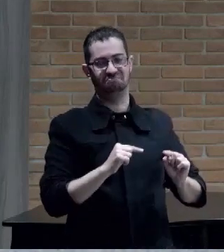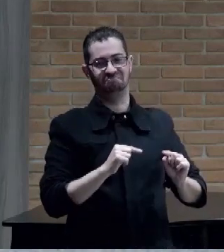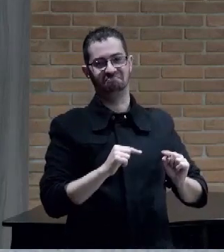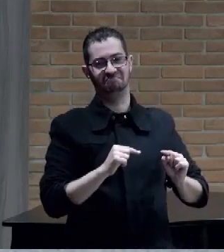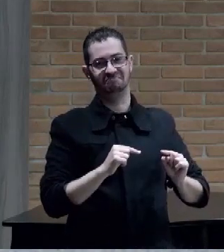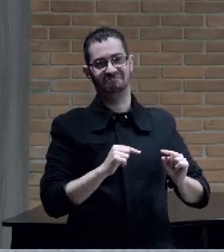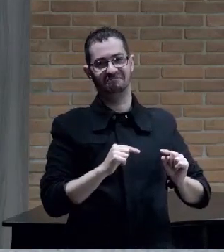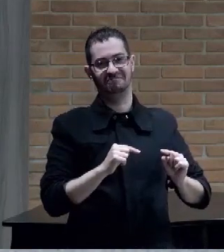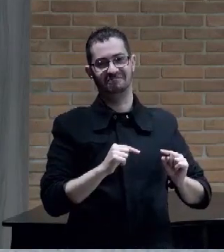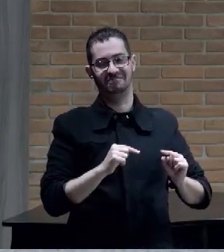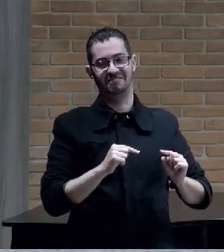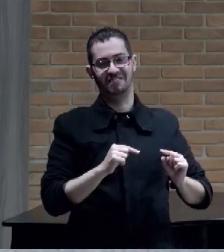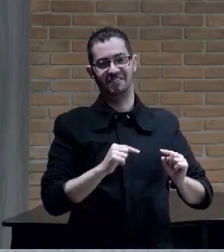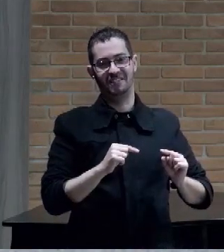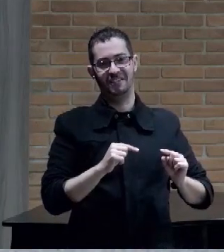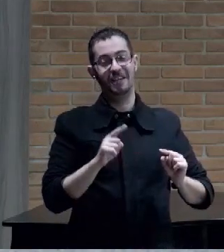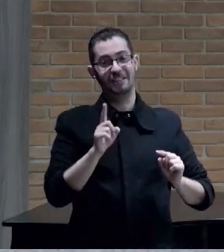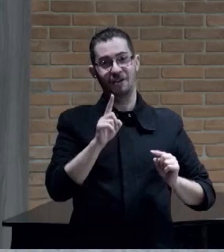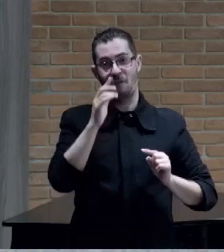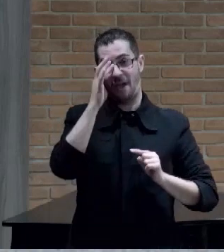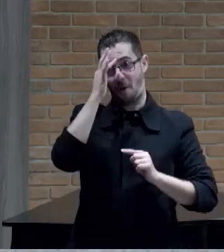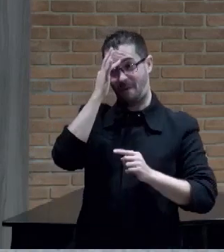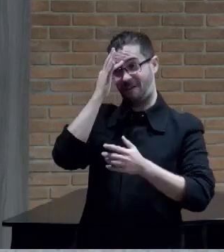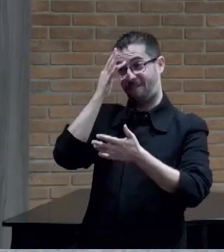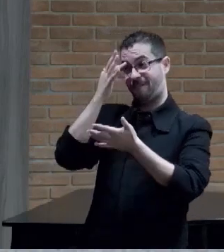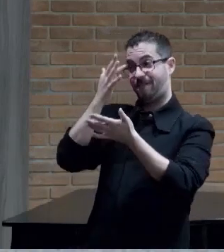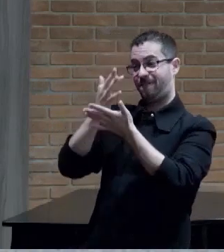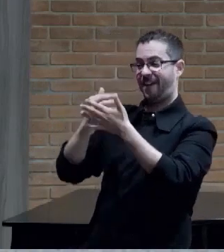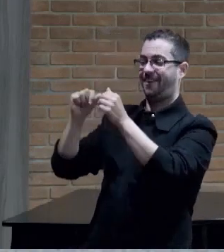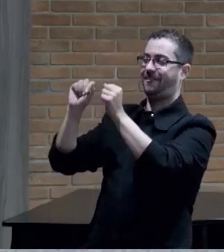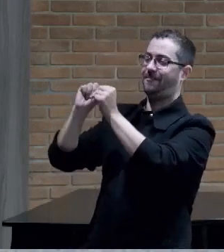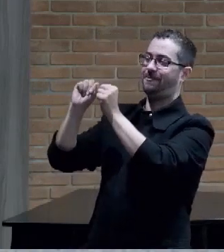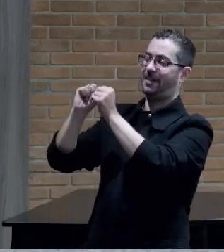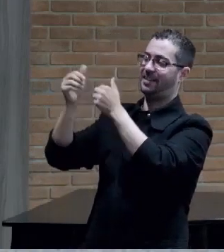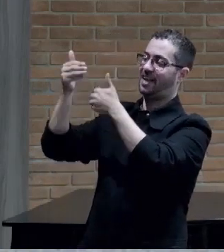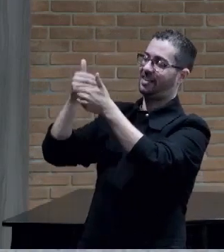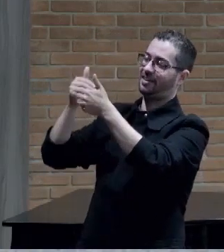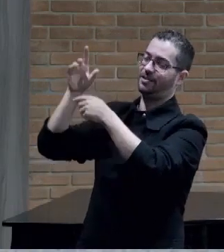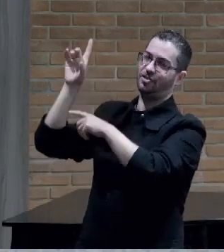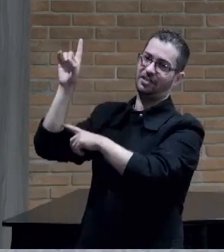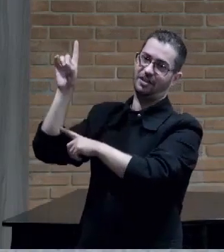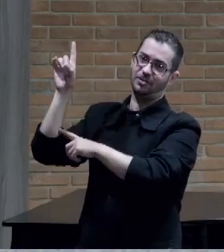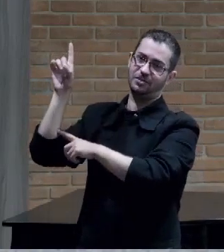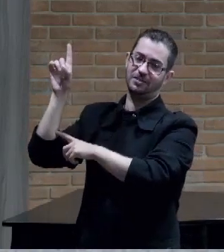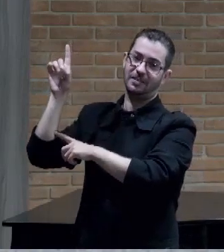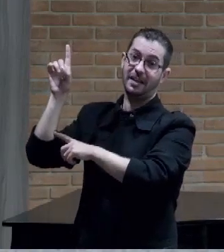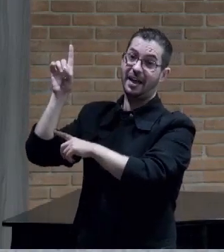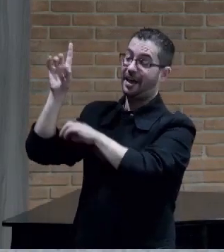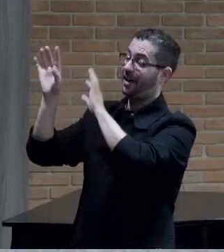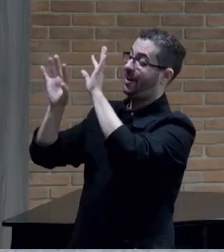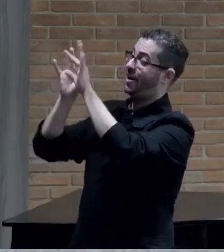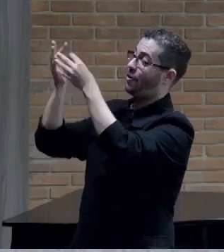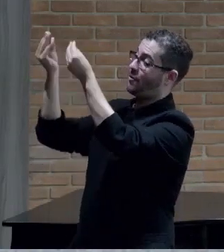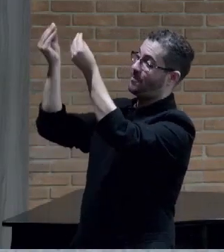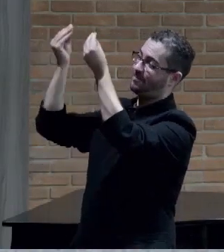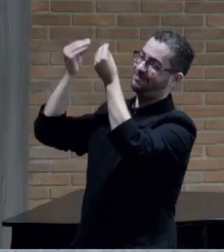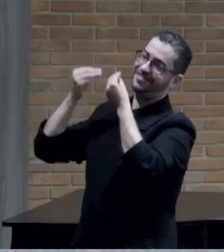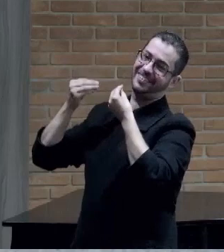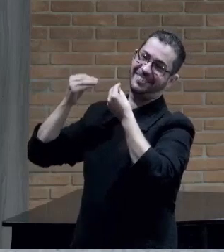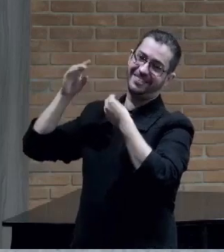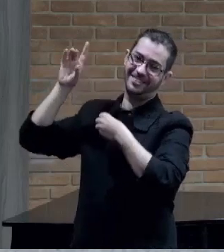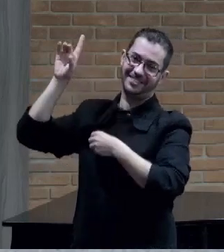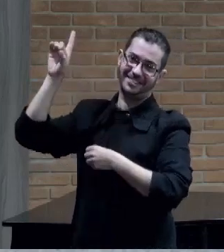essa fé sobrenatural produzida por Deus. Não vem de vocês, é uma dádiva de